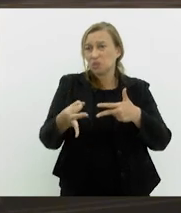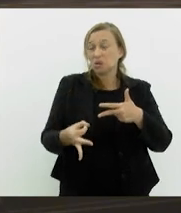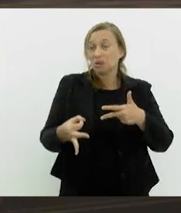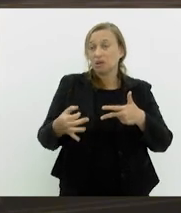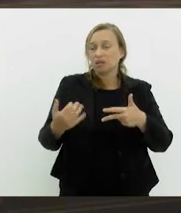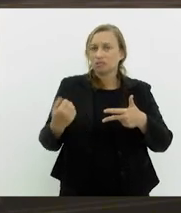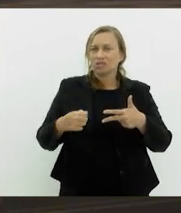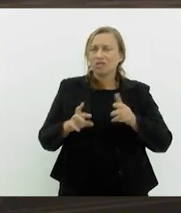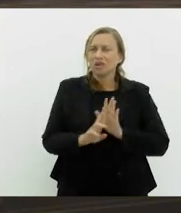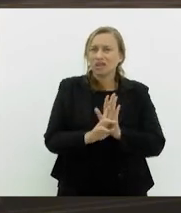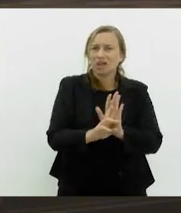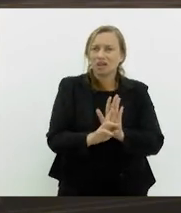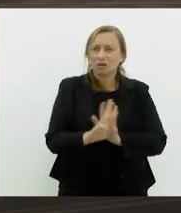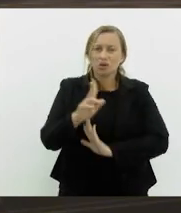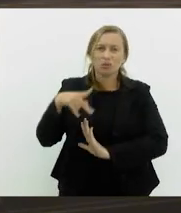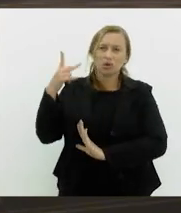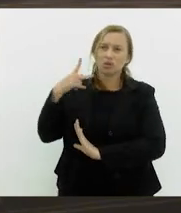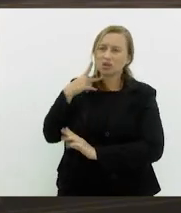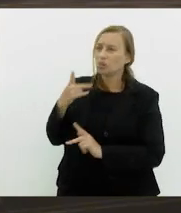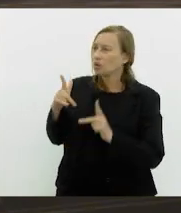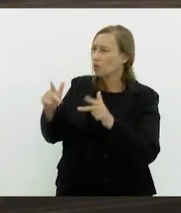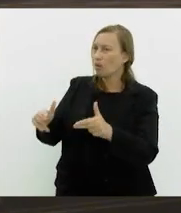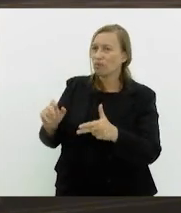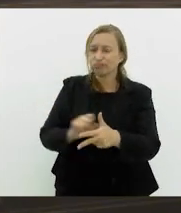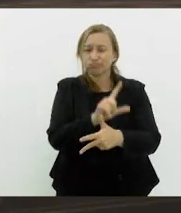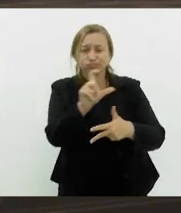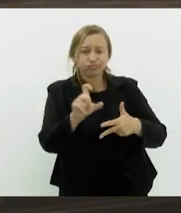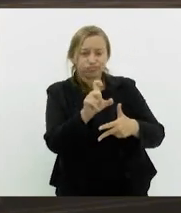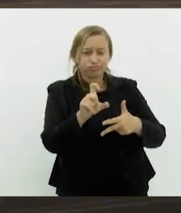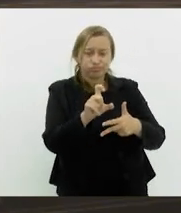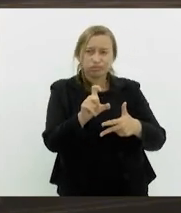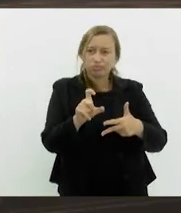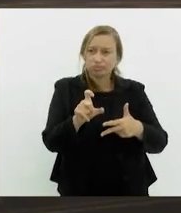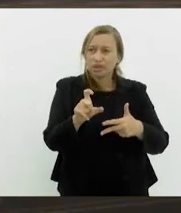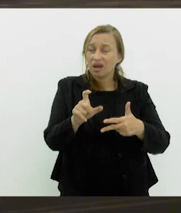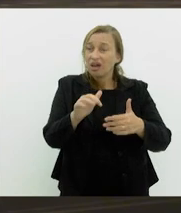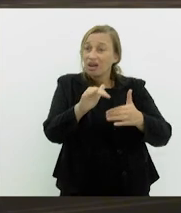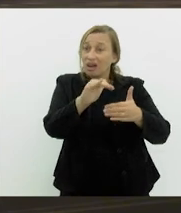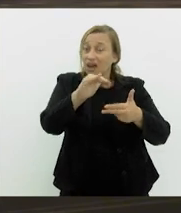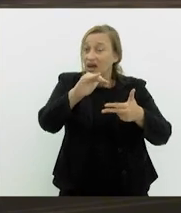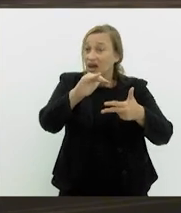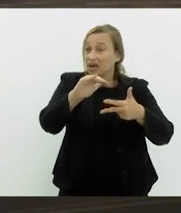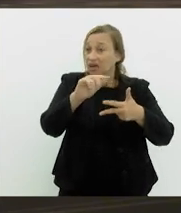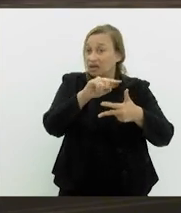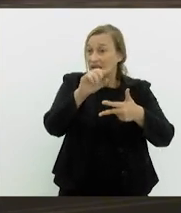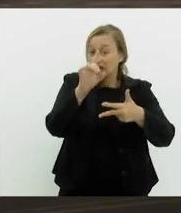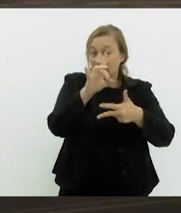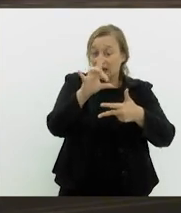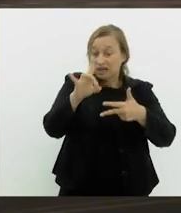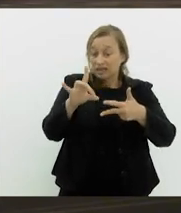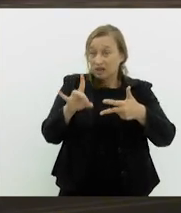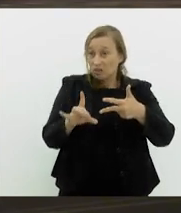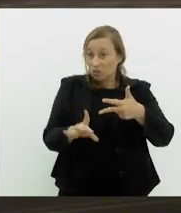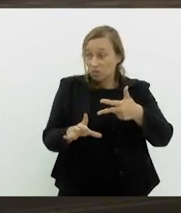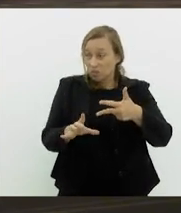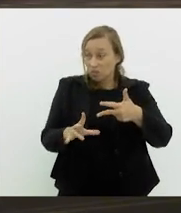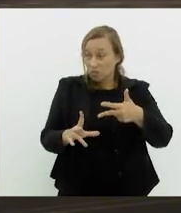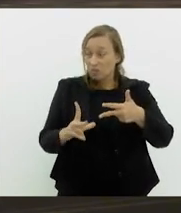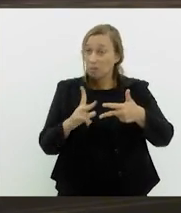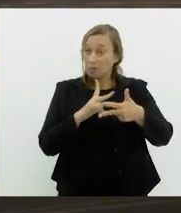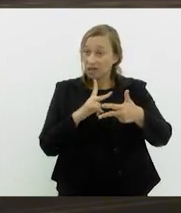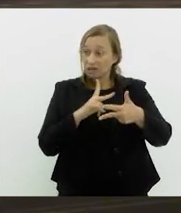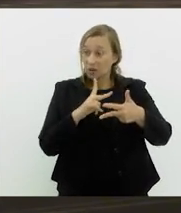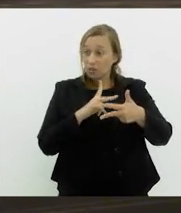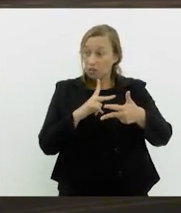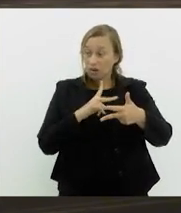procurador que representa o Poder Executivo, e a separação de poderes, que é a cláusula pétrea, não permite esse tipo